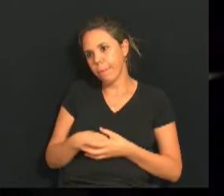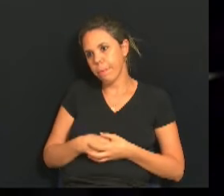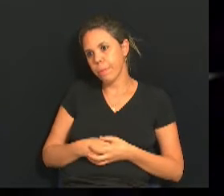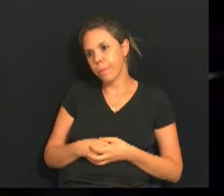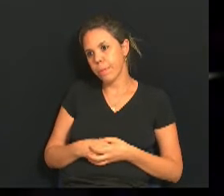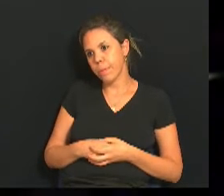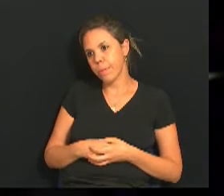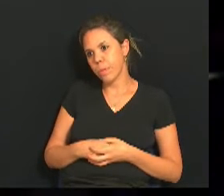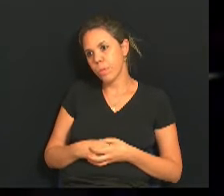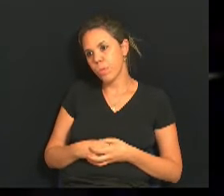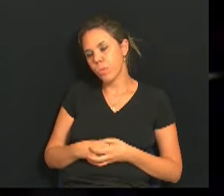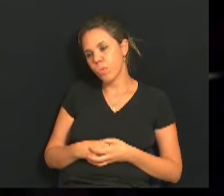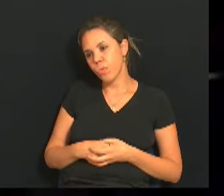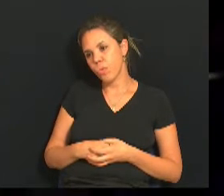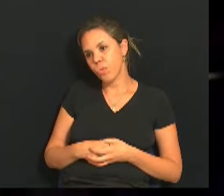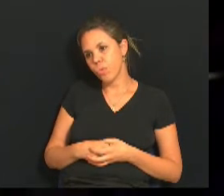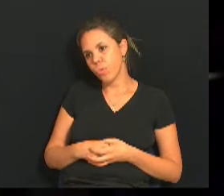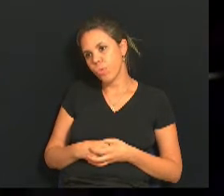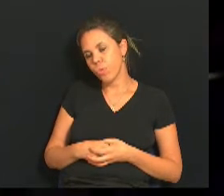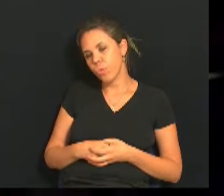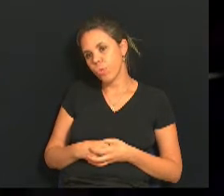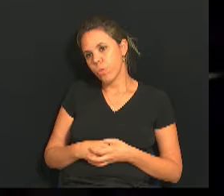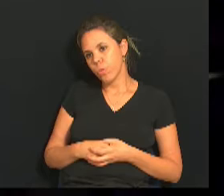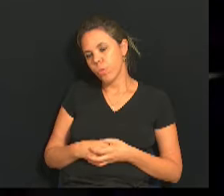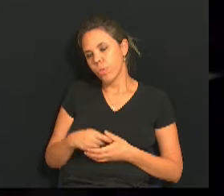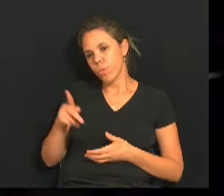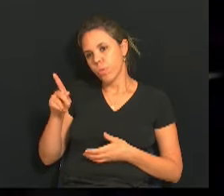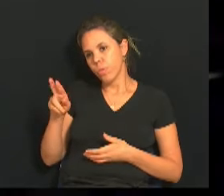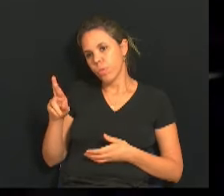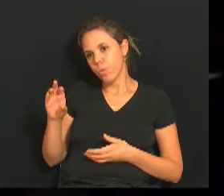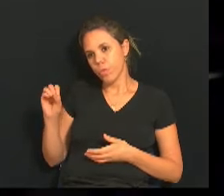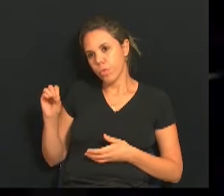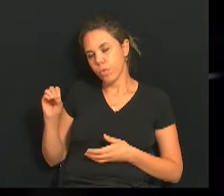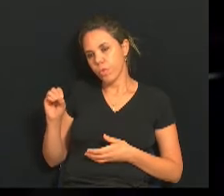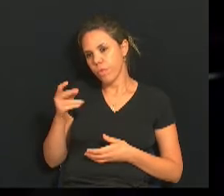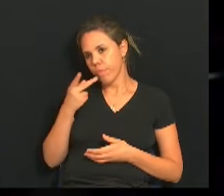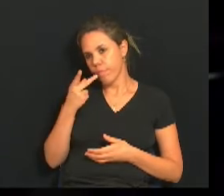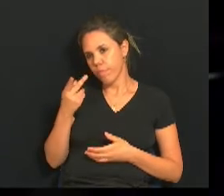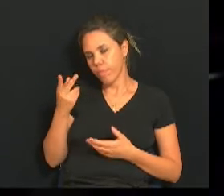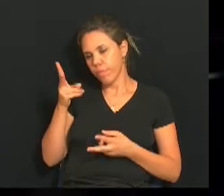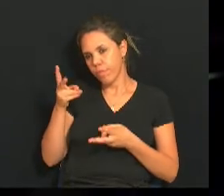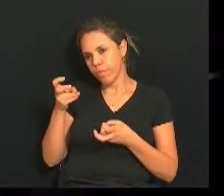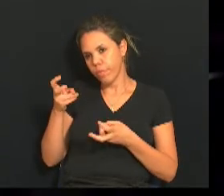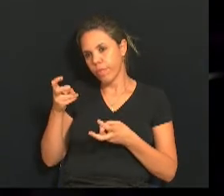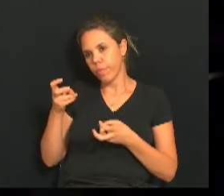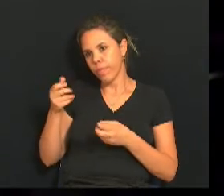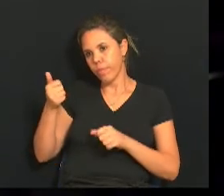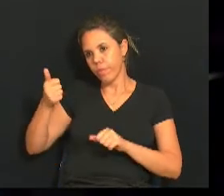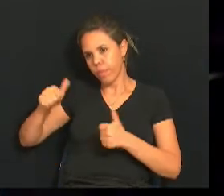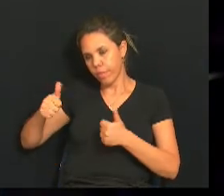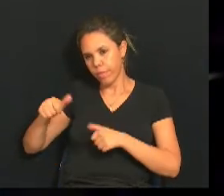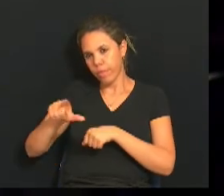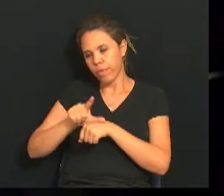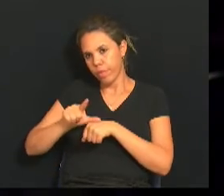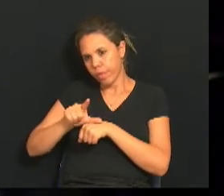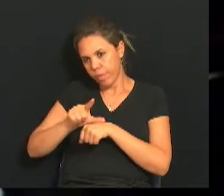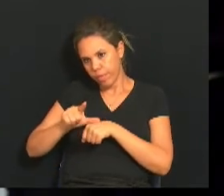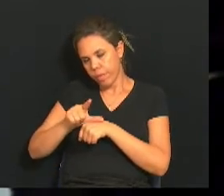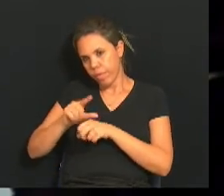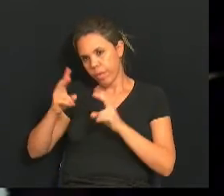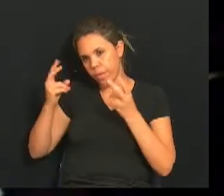assim, como o Pedro indicou, acho que a gente precisa, na legislação, talvez avançar em termos como se